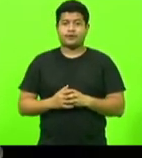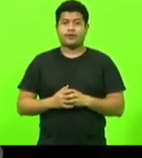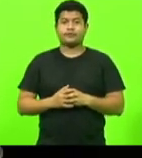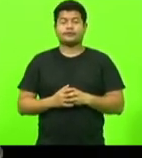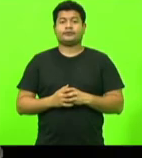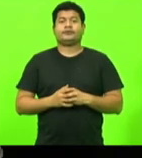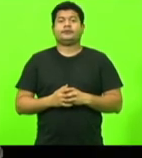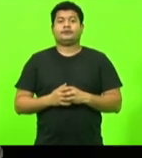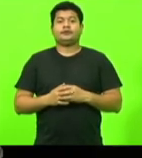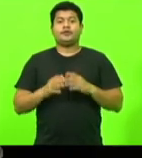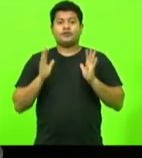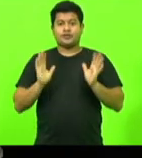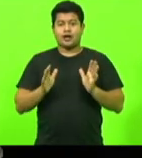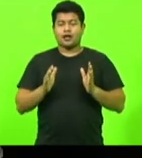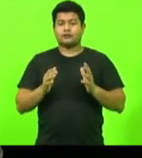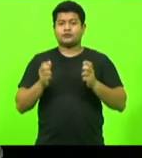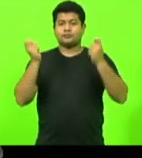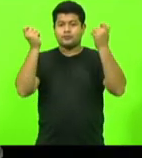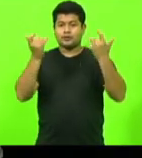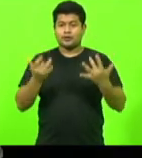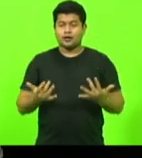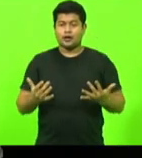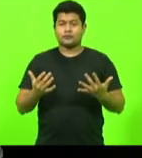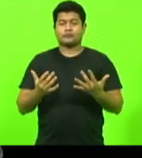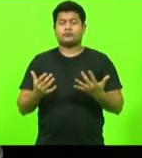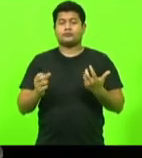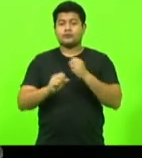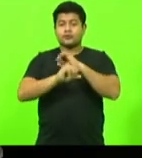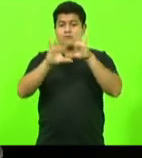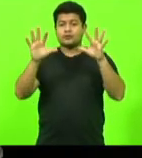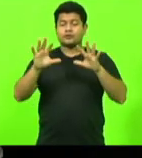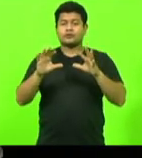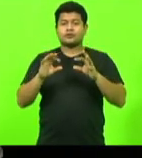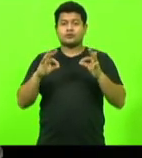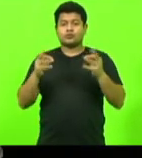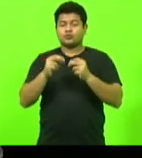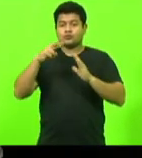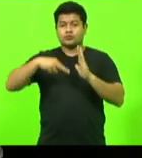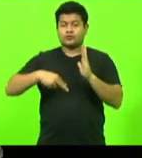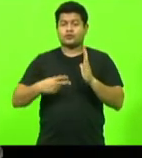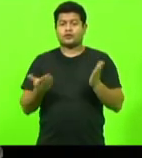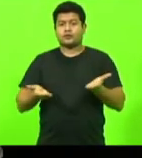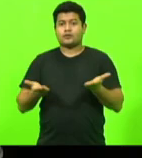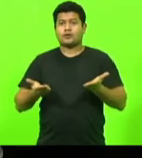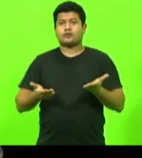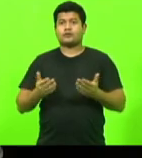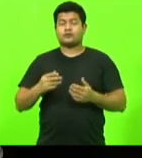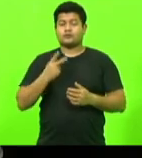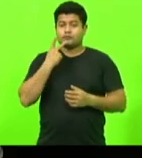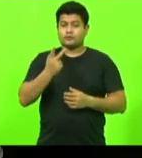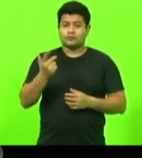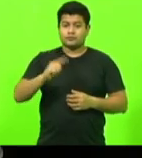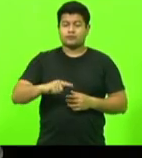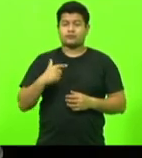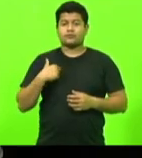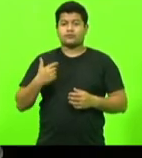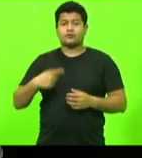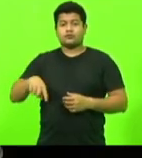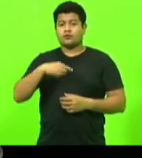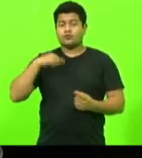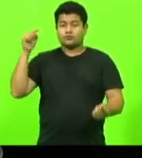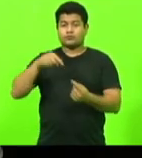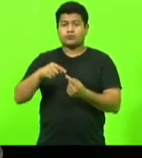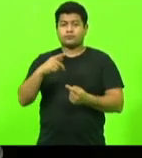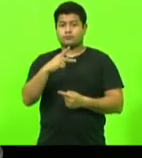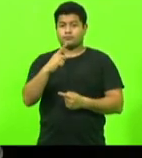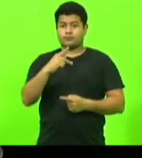considerações iniciais, reitero que o nosso dever de relatar esse processo para compor uma proposta de melhoria no PCS